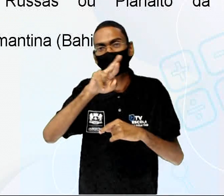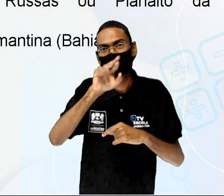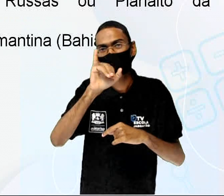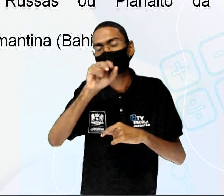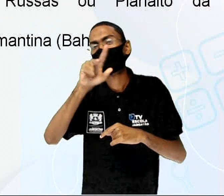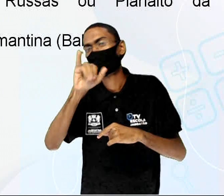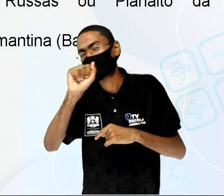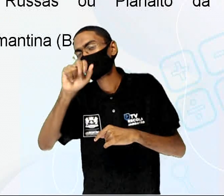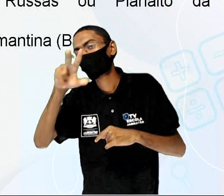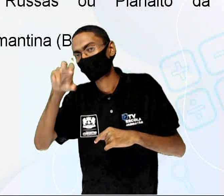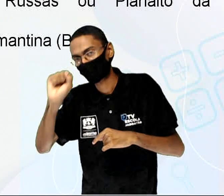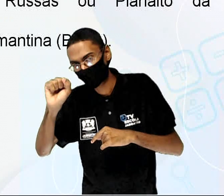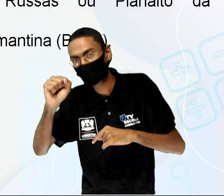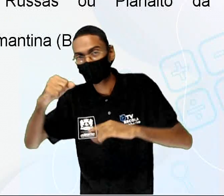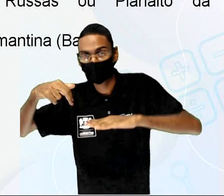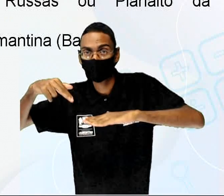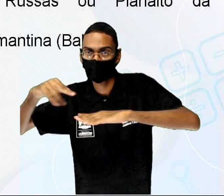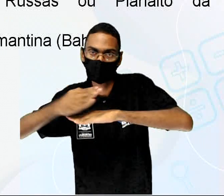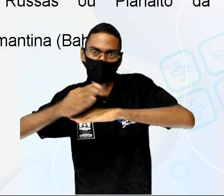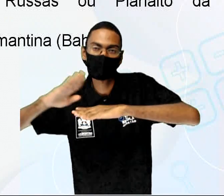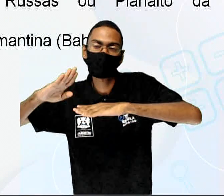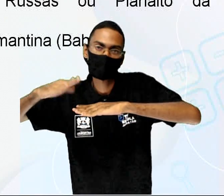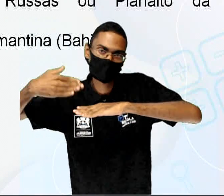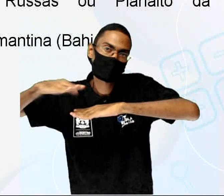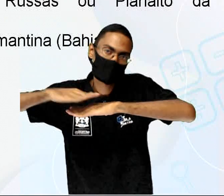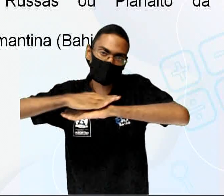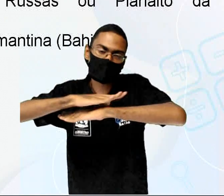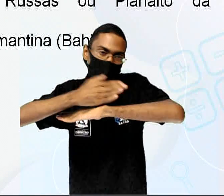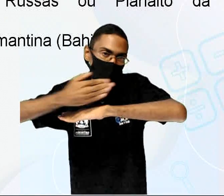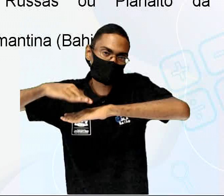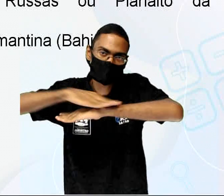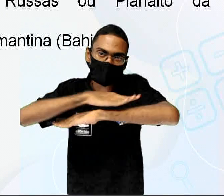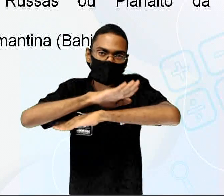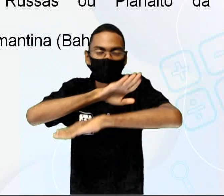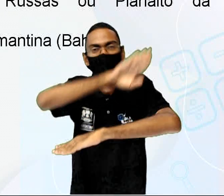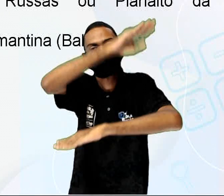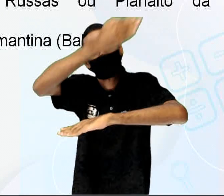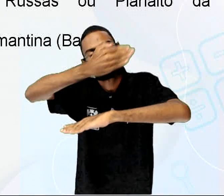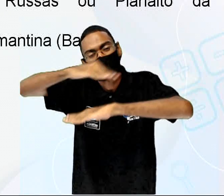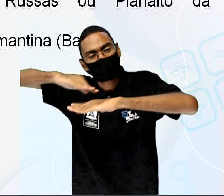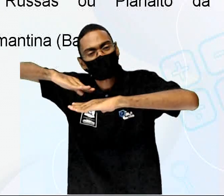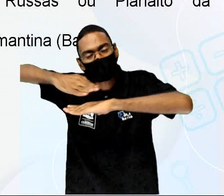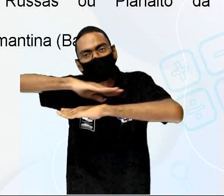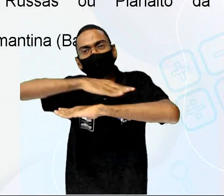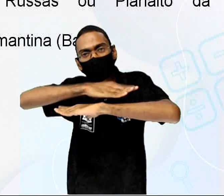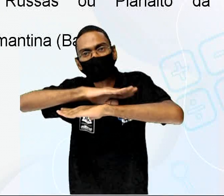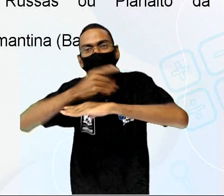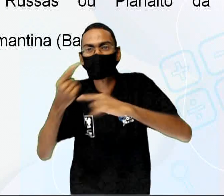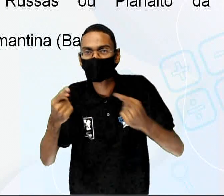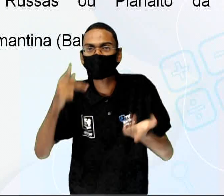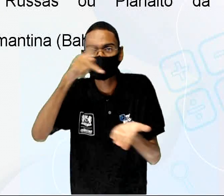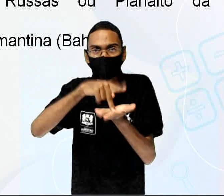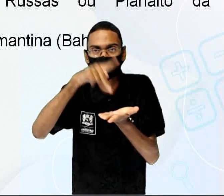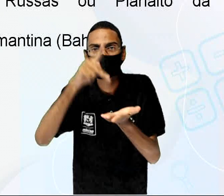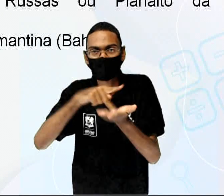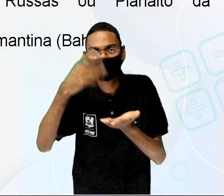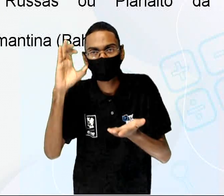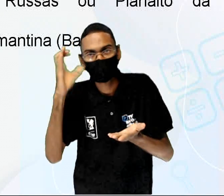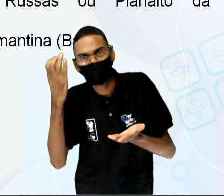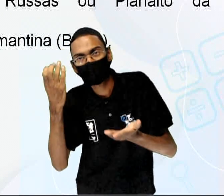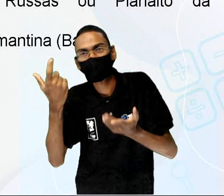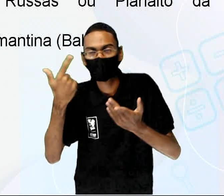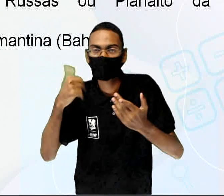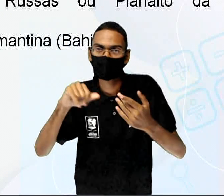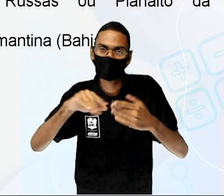de inclinação, a denominação de serra, mas conceitualmente falando, cientificamente falando, a gente fala de uma escarpa